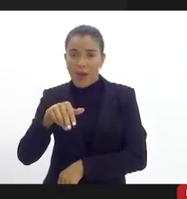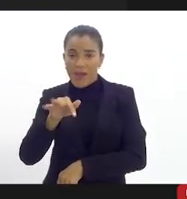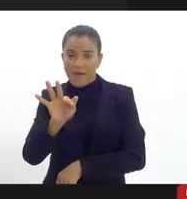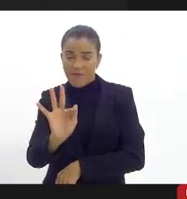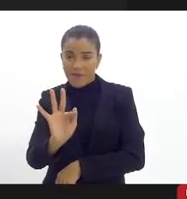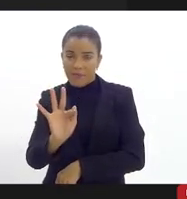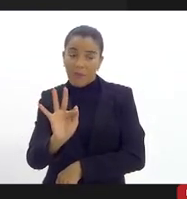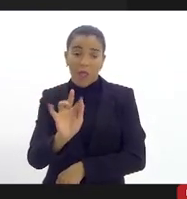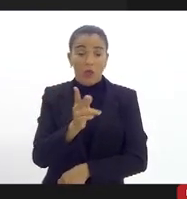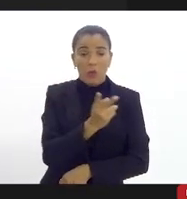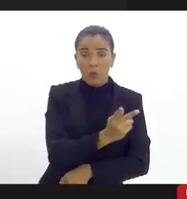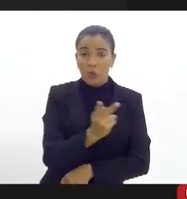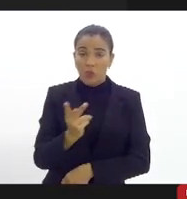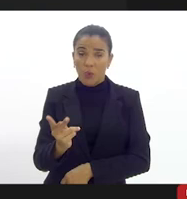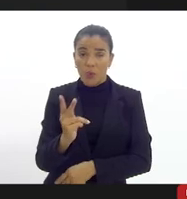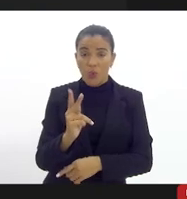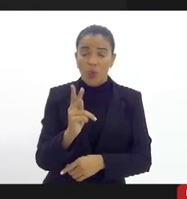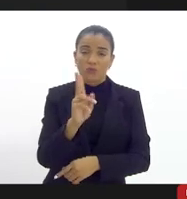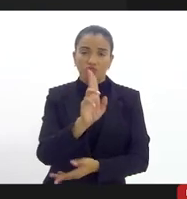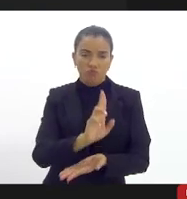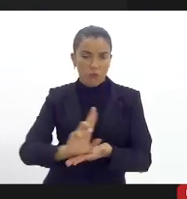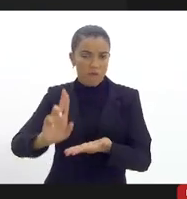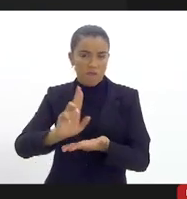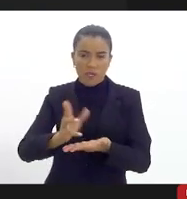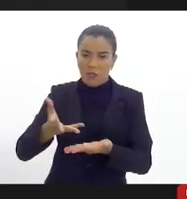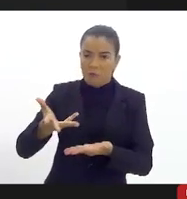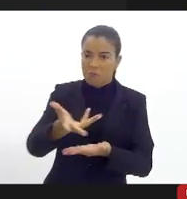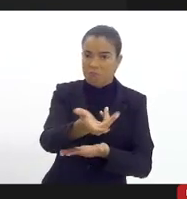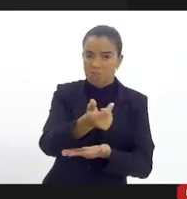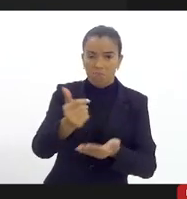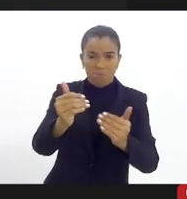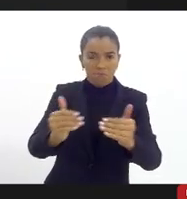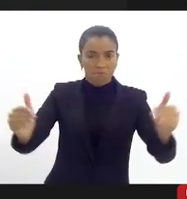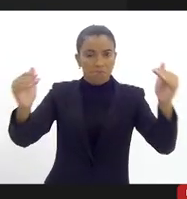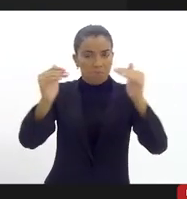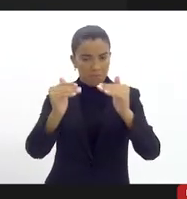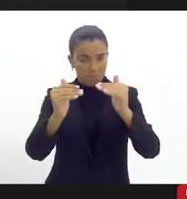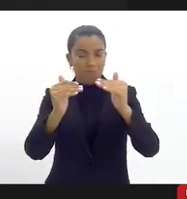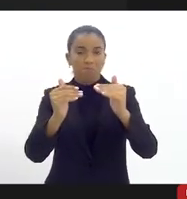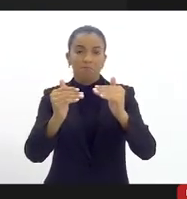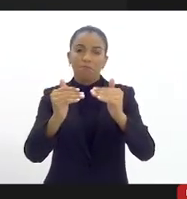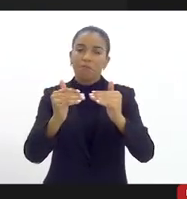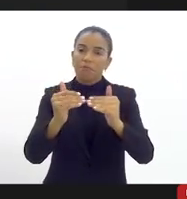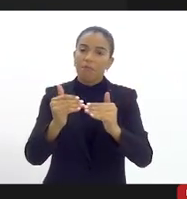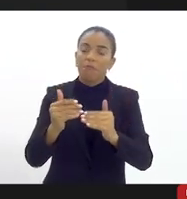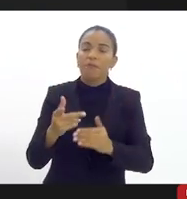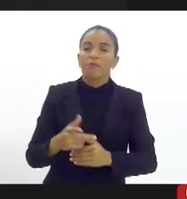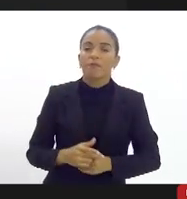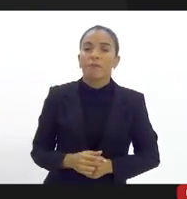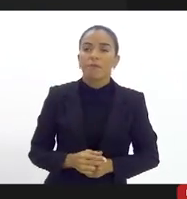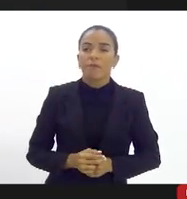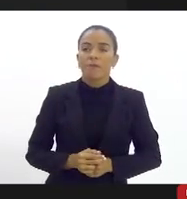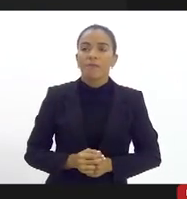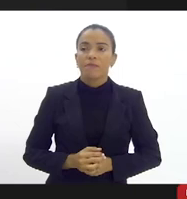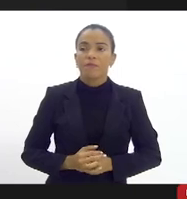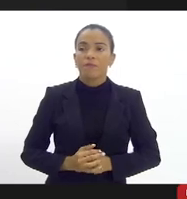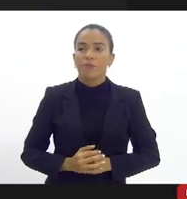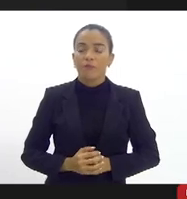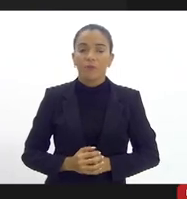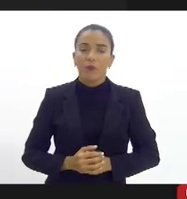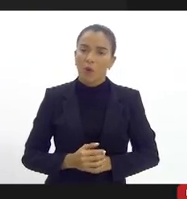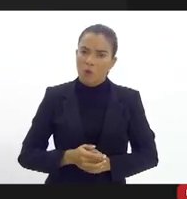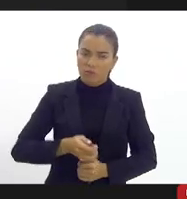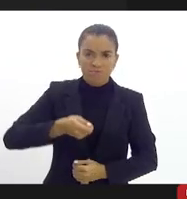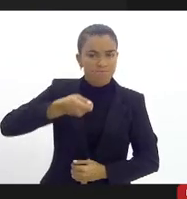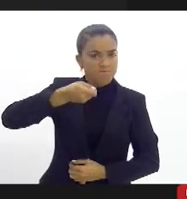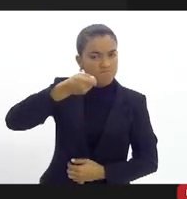de excelência que primam né pela sua pela um